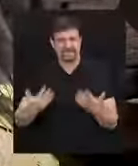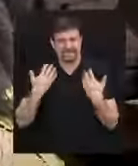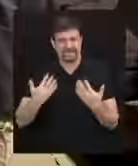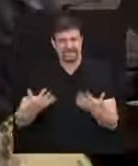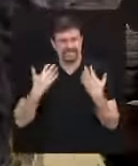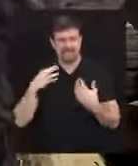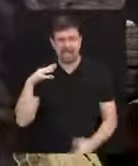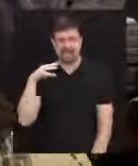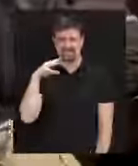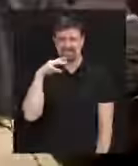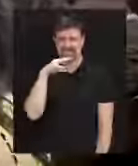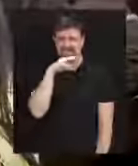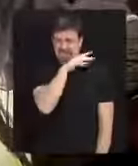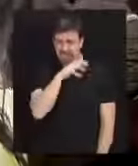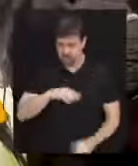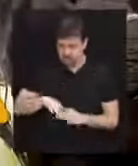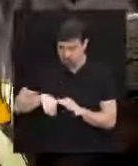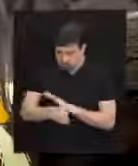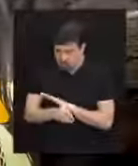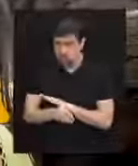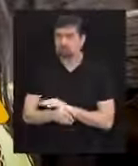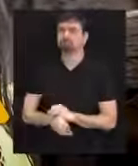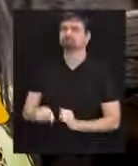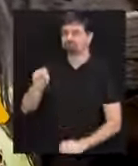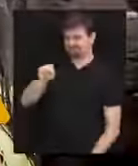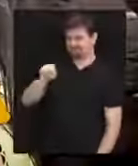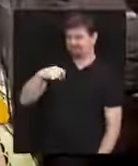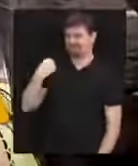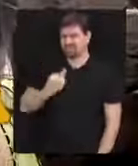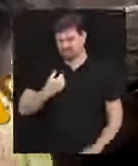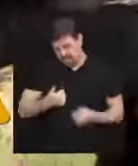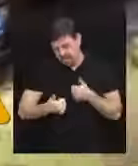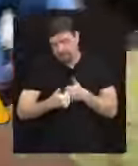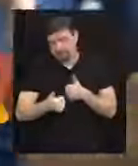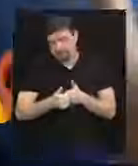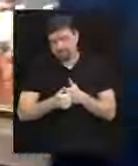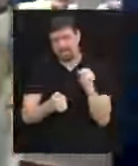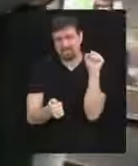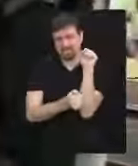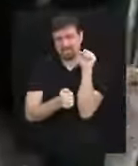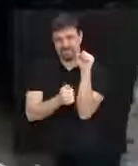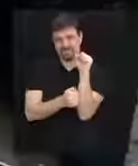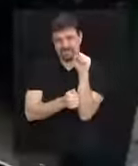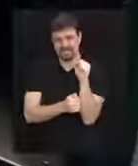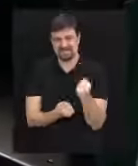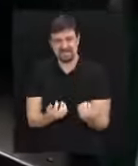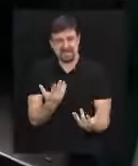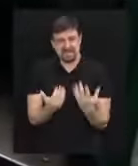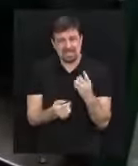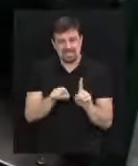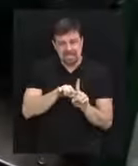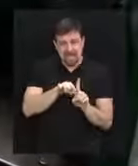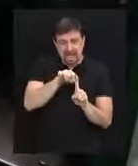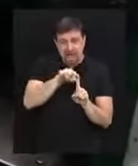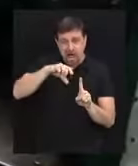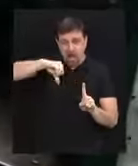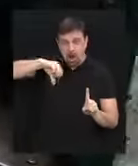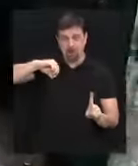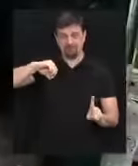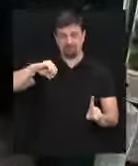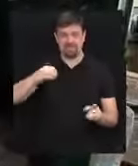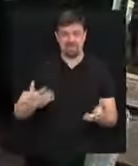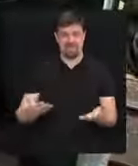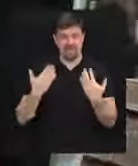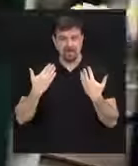com esse calor todo dia? Acostuma? Ah, se acostuma com o tempo que passa, né? A cor da fornalha aqui mais ou menos chega a ficar uns 90 graus, só pro lado de